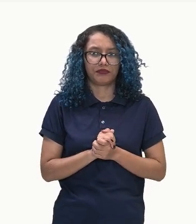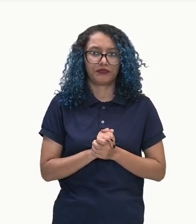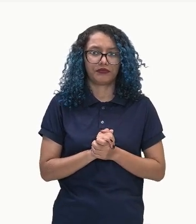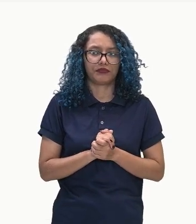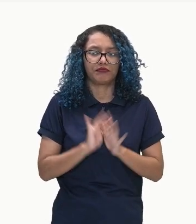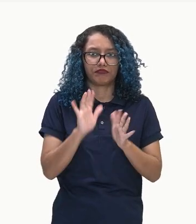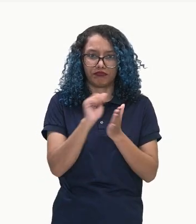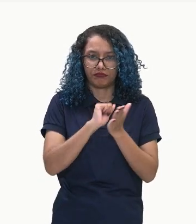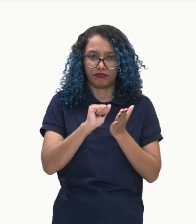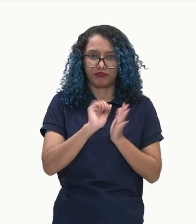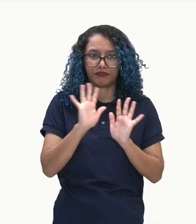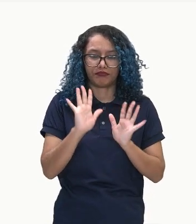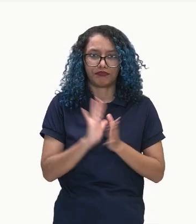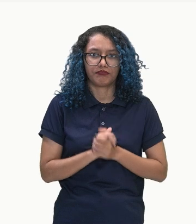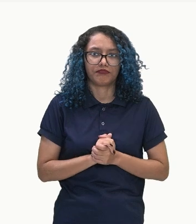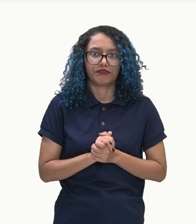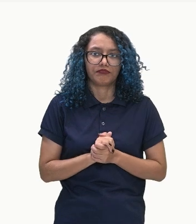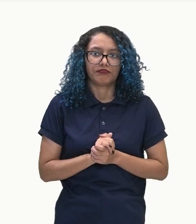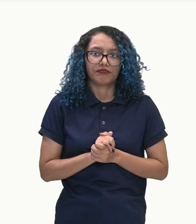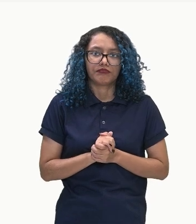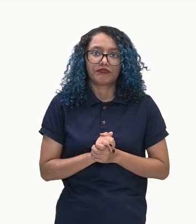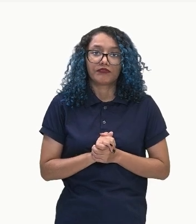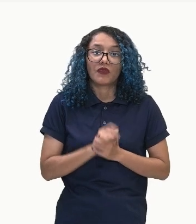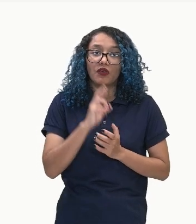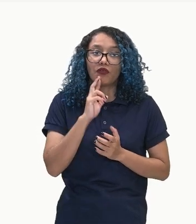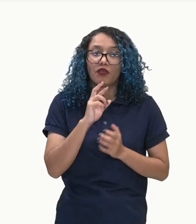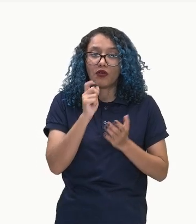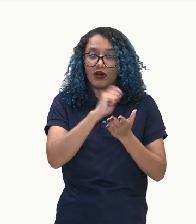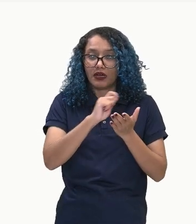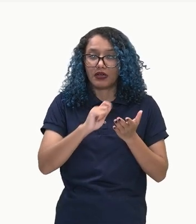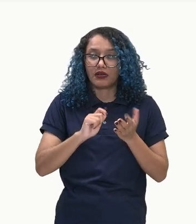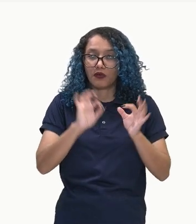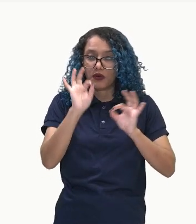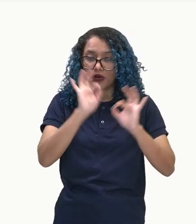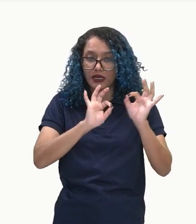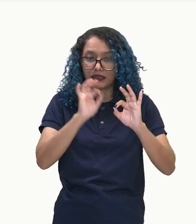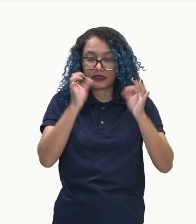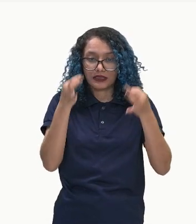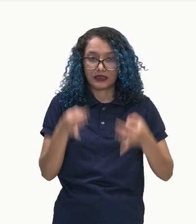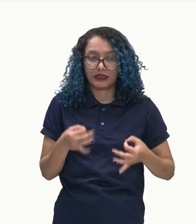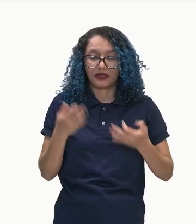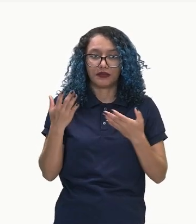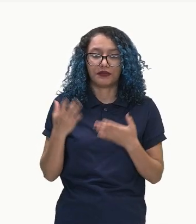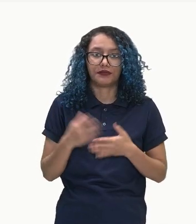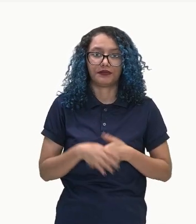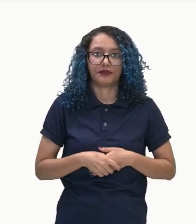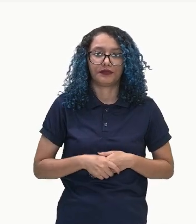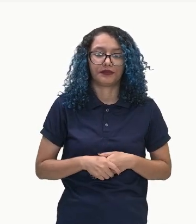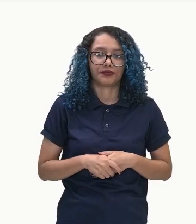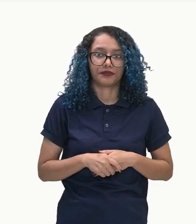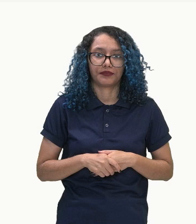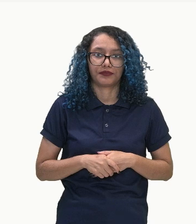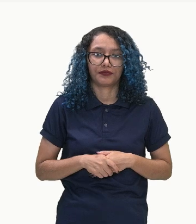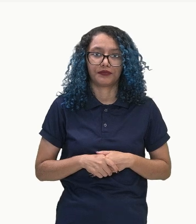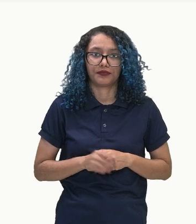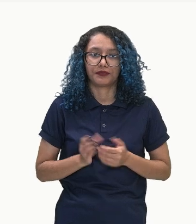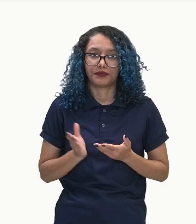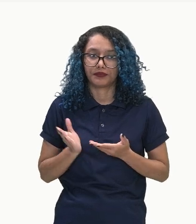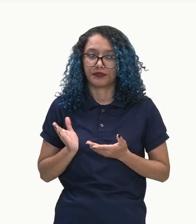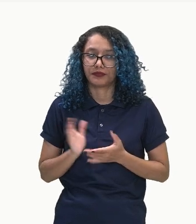tirar aqui a ordem correta, mas como podemos inferir aqui a nossa cartela, vou colocar aqui embaixo, tá?